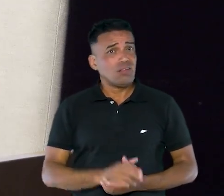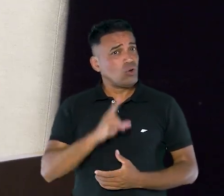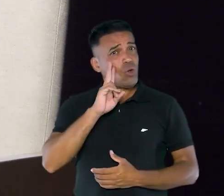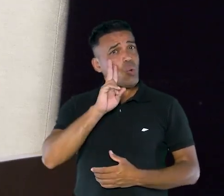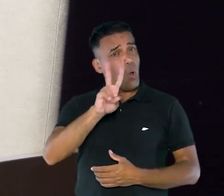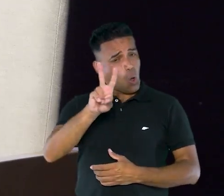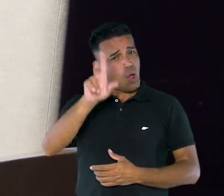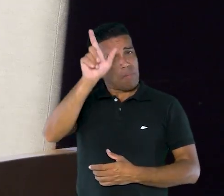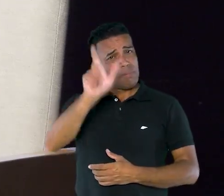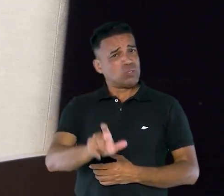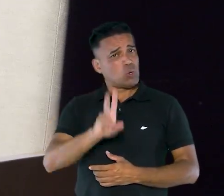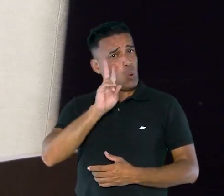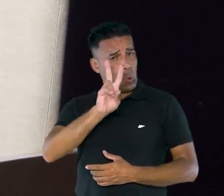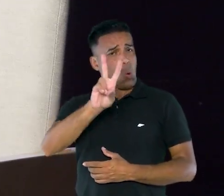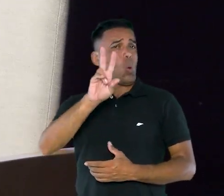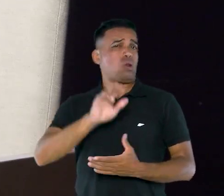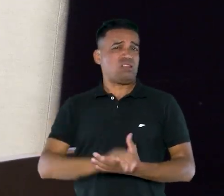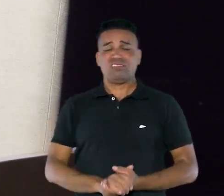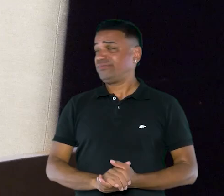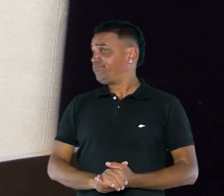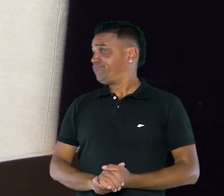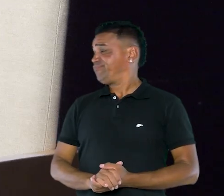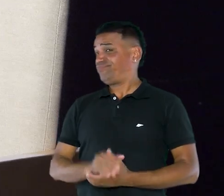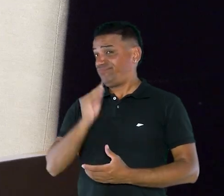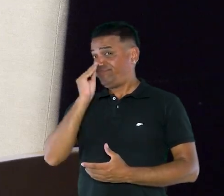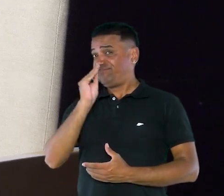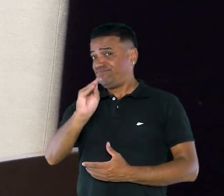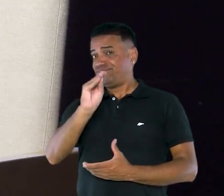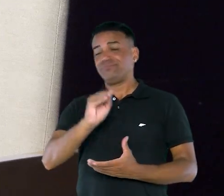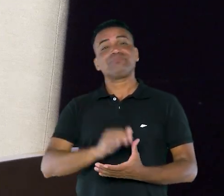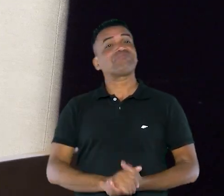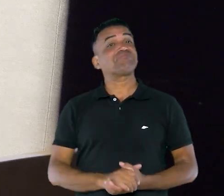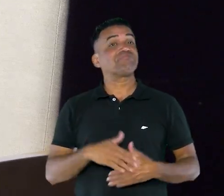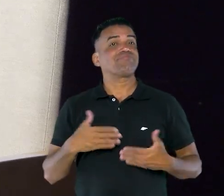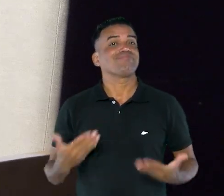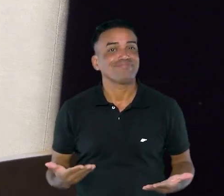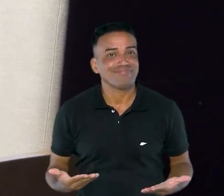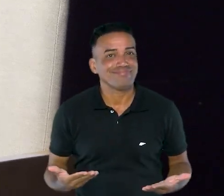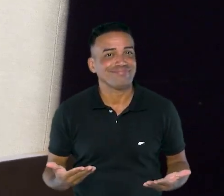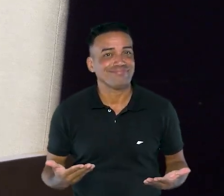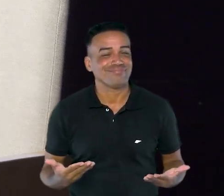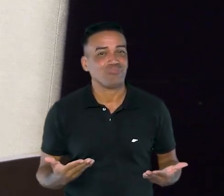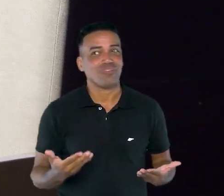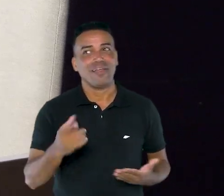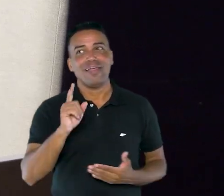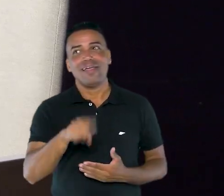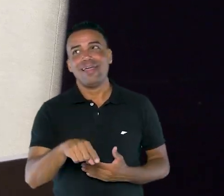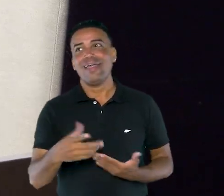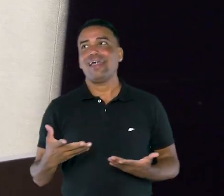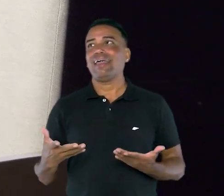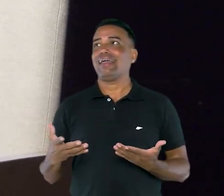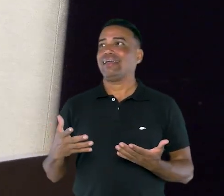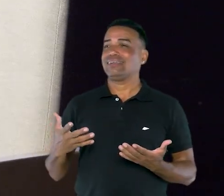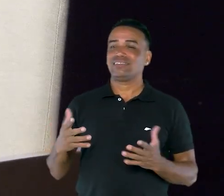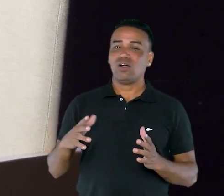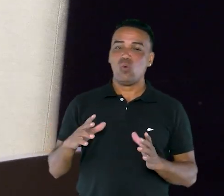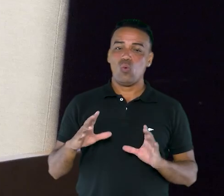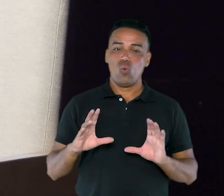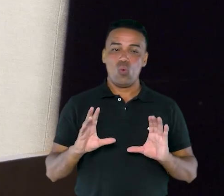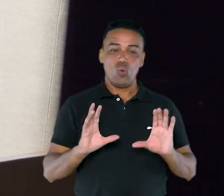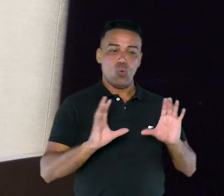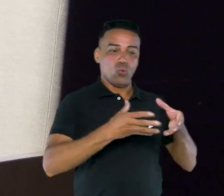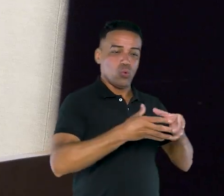nem olha mais na cara da pessoa. Nem olha mais na cara da pessoa. Então, são mundos